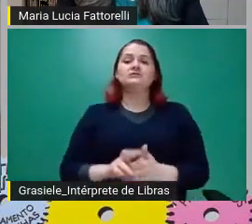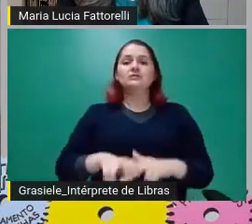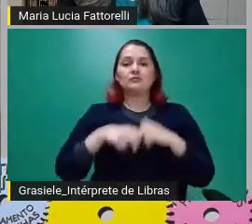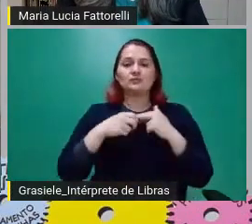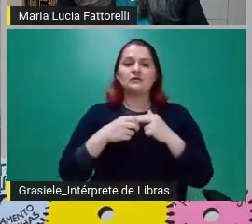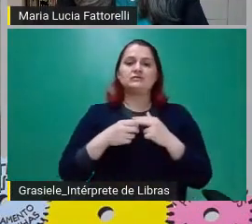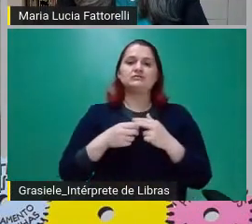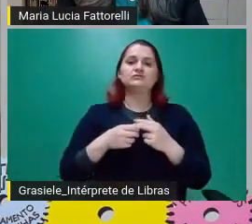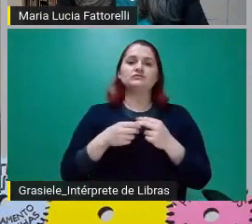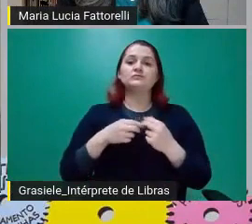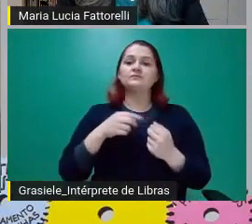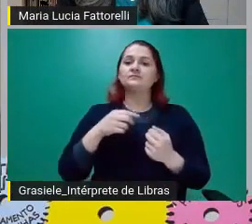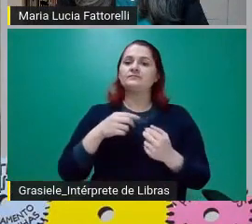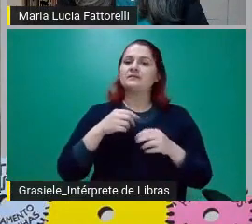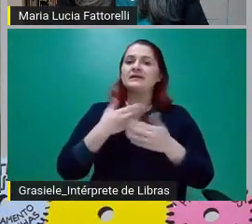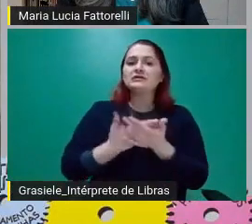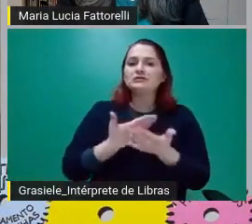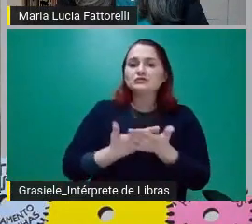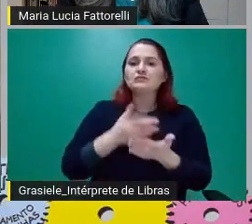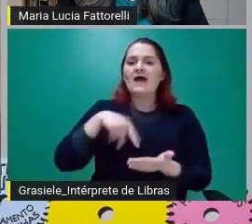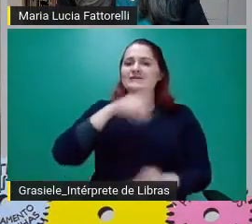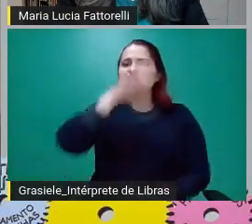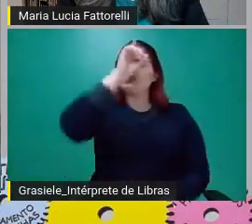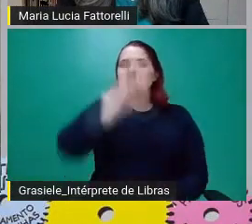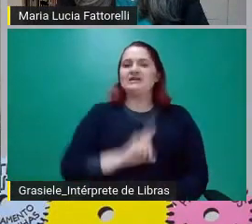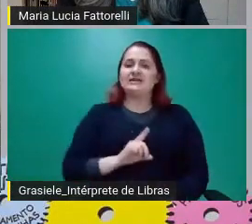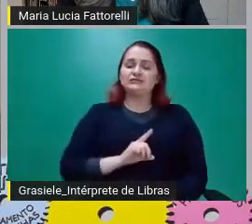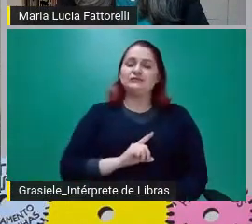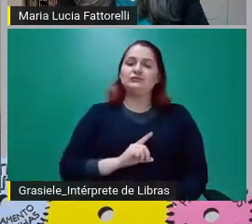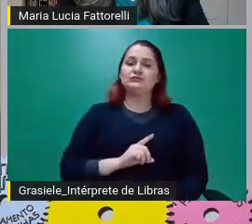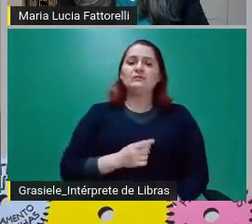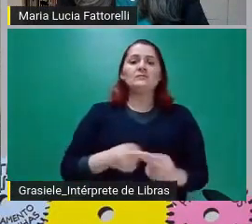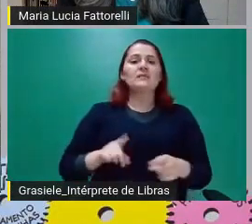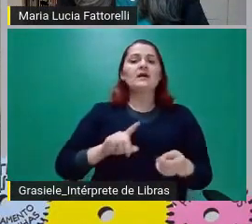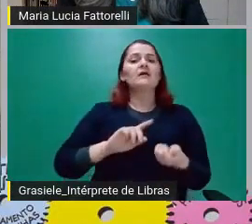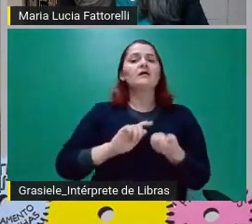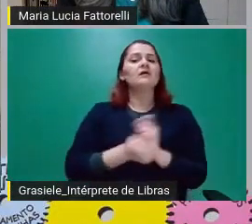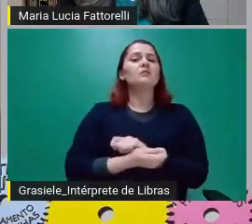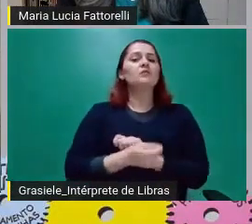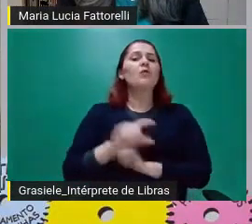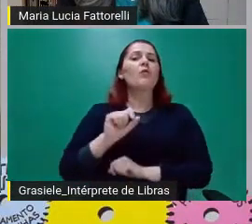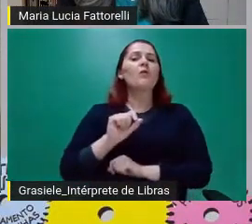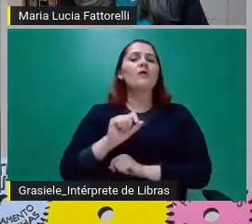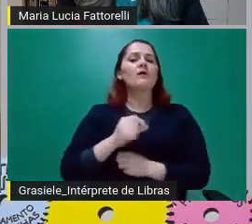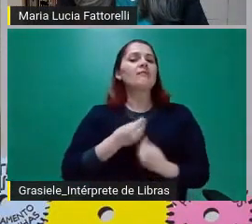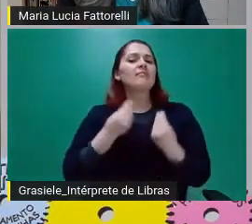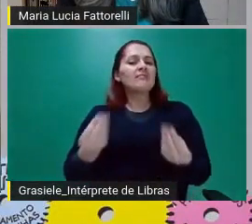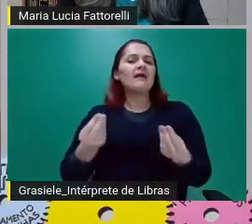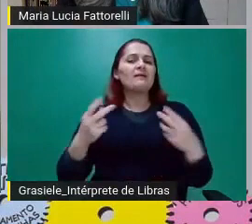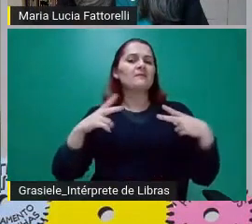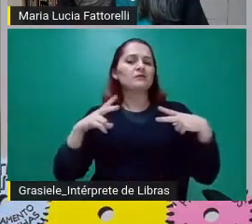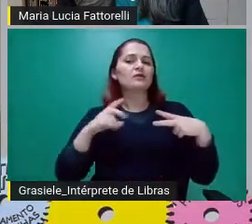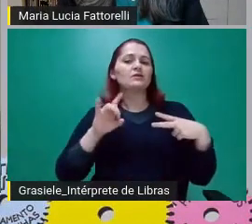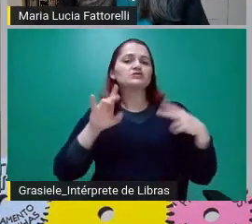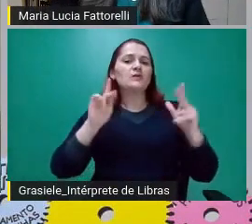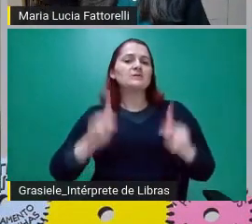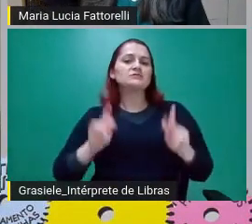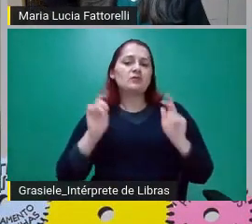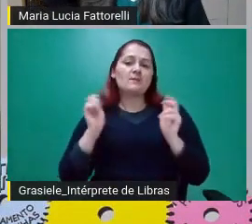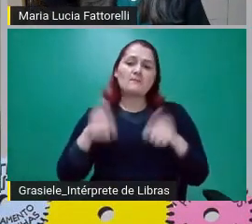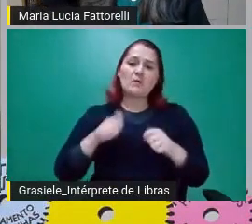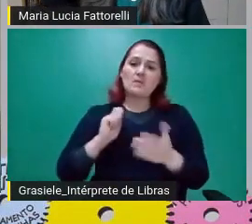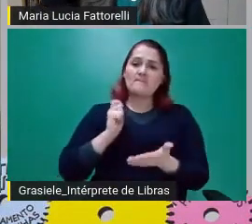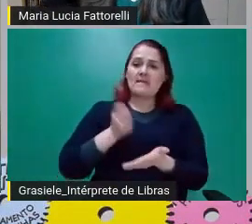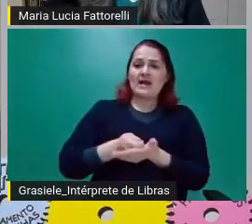mercantilização de um direito, que é a educação, ele avança nesse período dos anos de 1990,